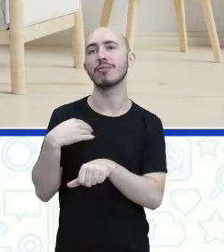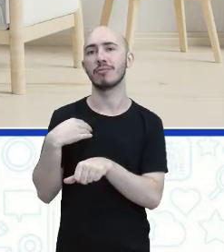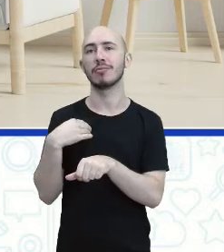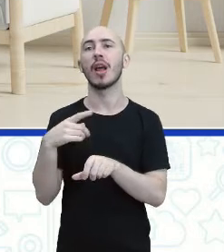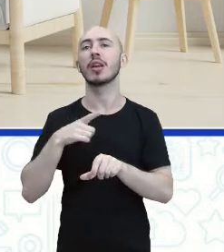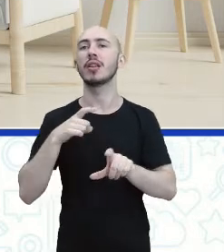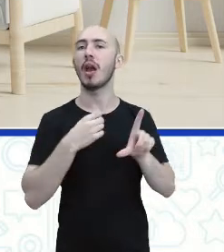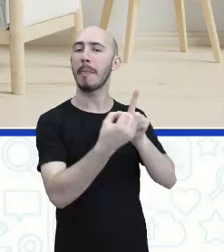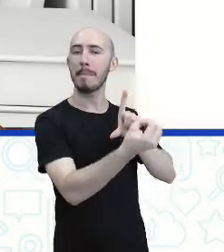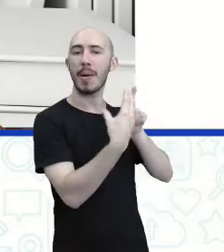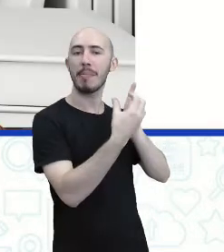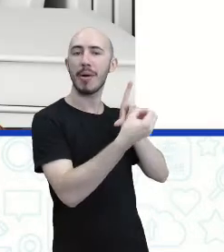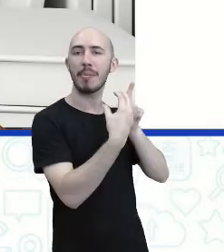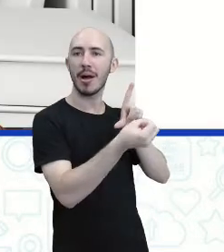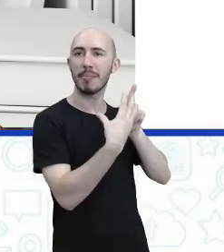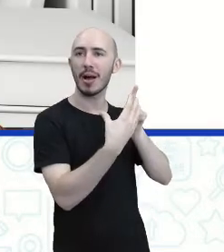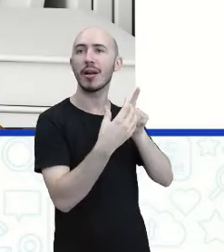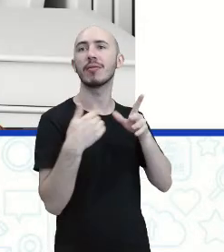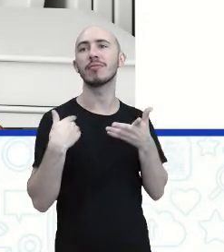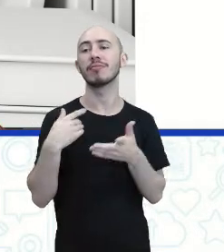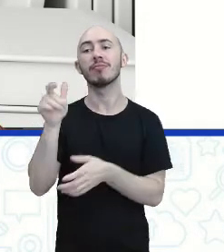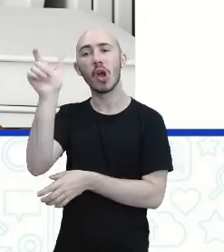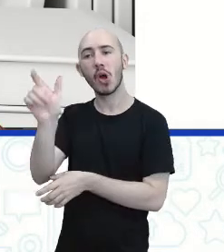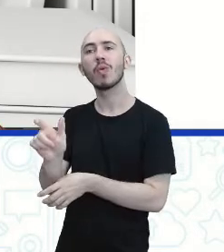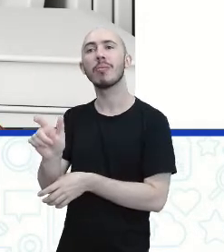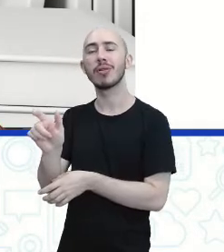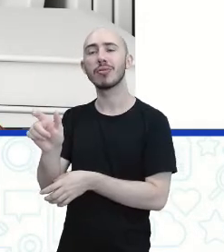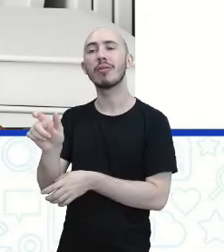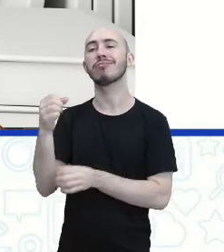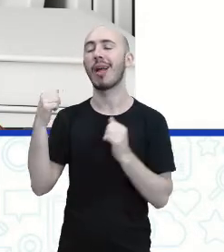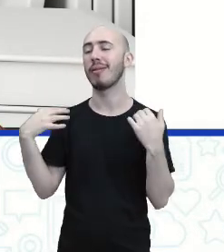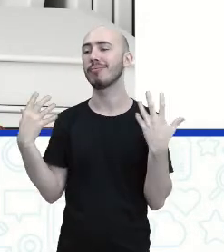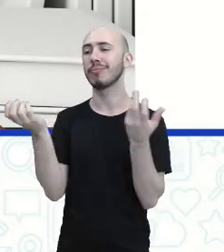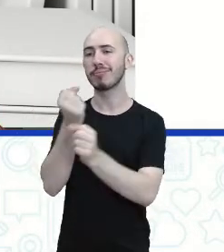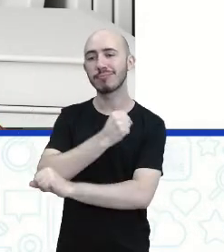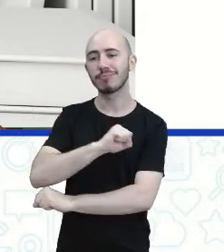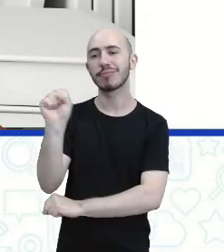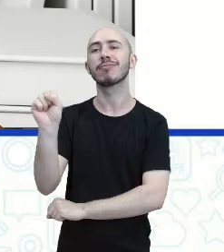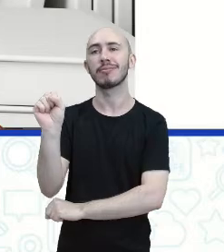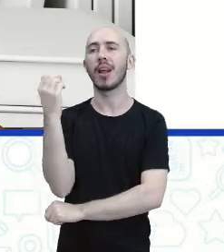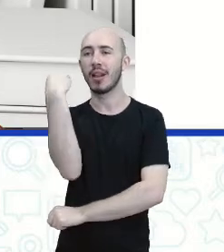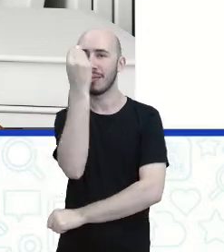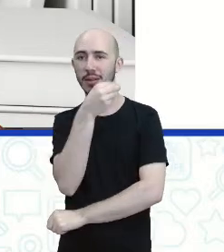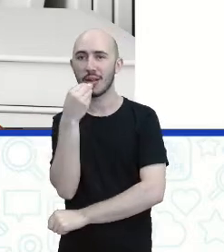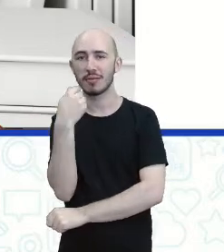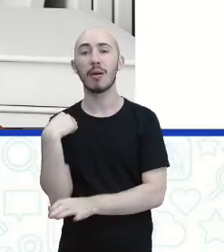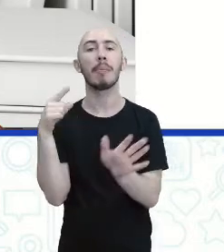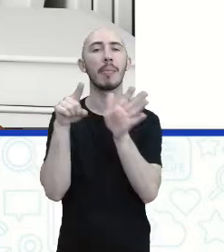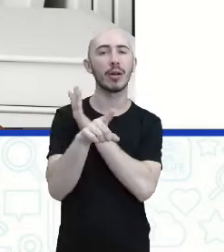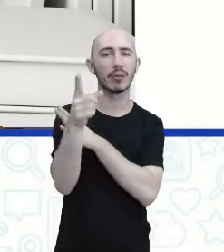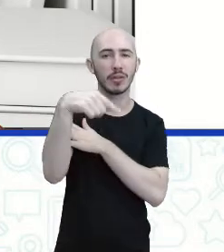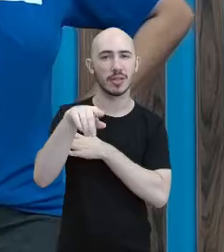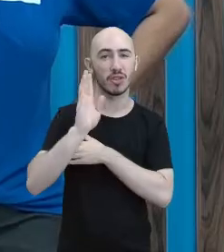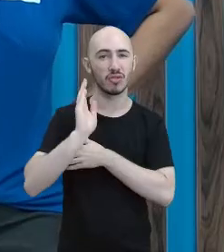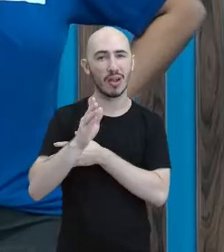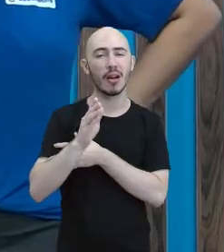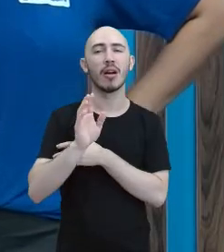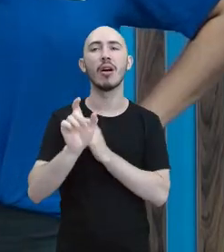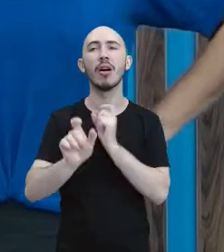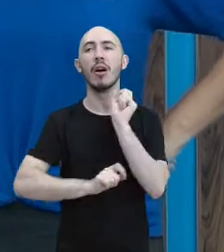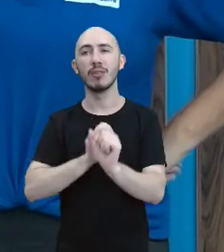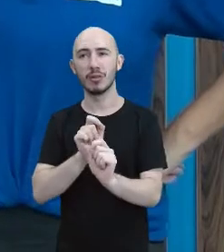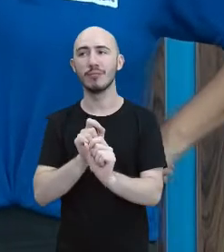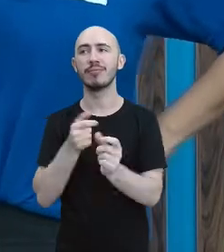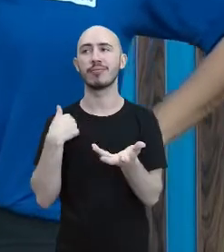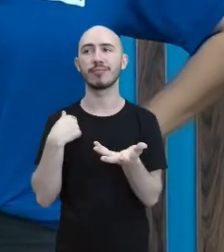uma blogueira que arrasava na maquiagem. Então, eu pergunto para vocês agora, vocês já viram,